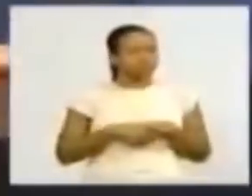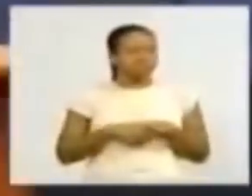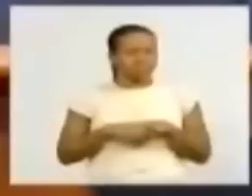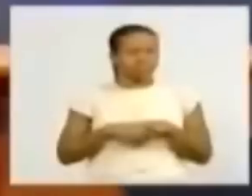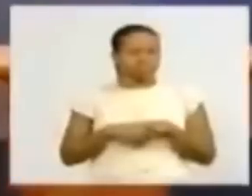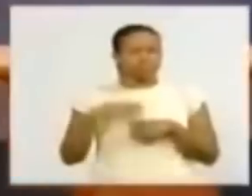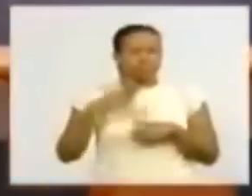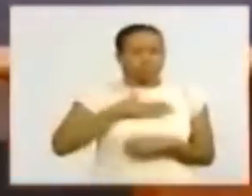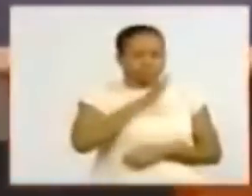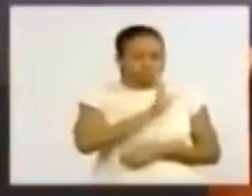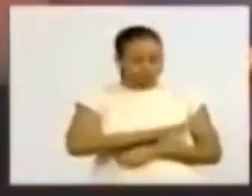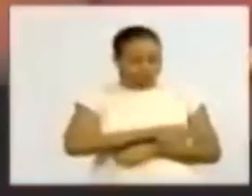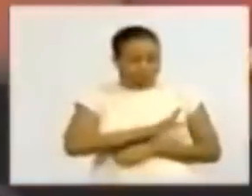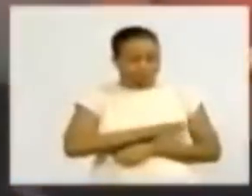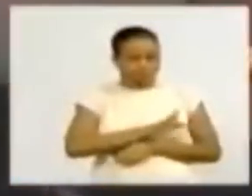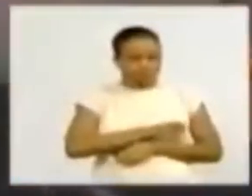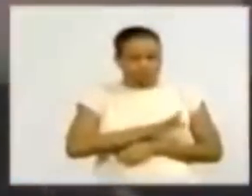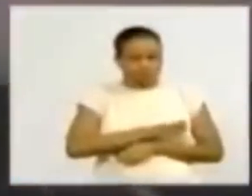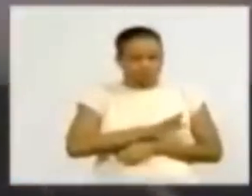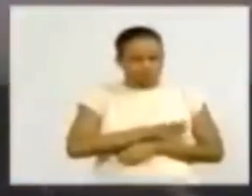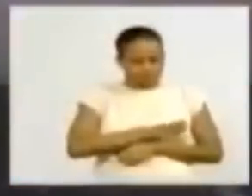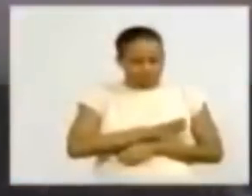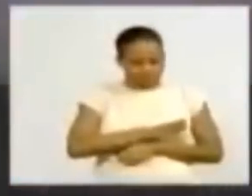que o Senhor conceda ao meu coração